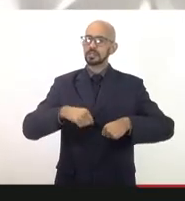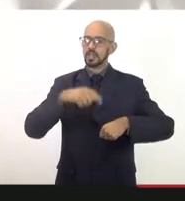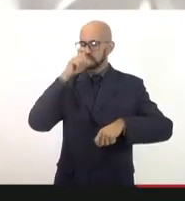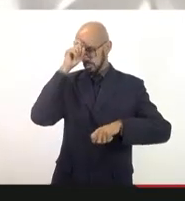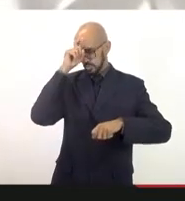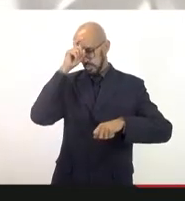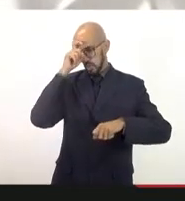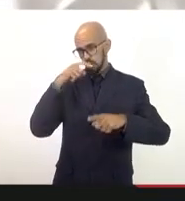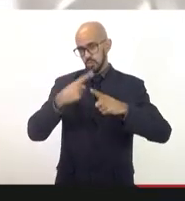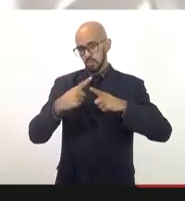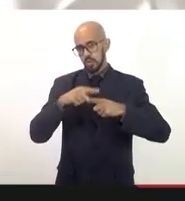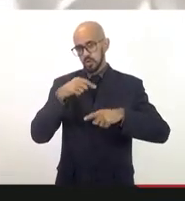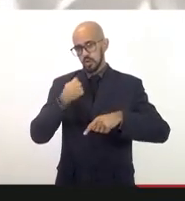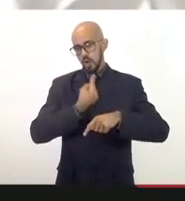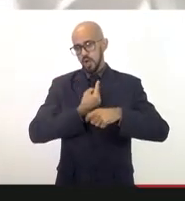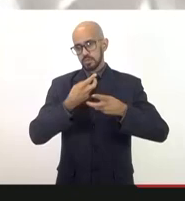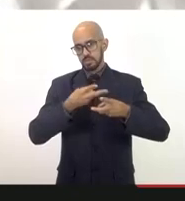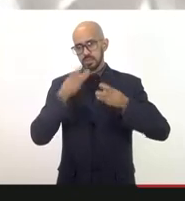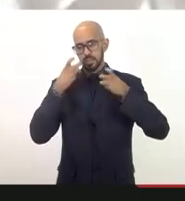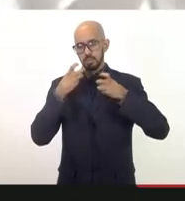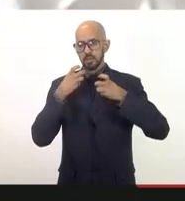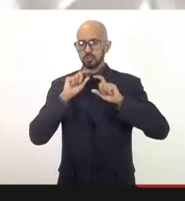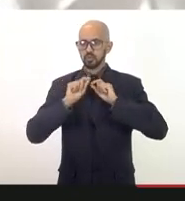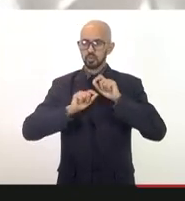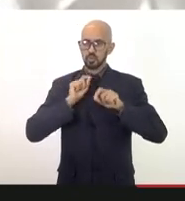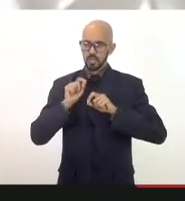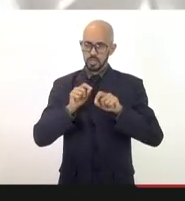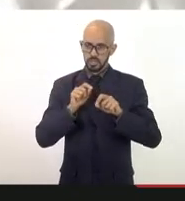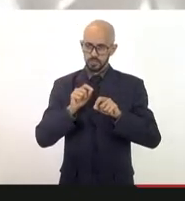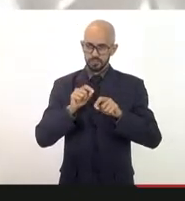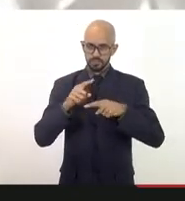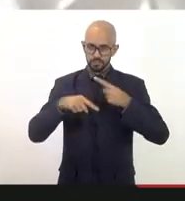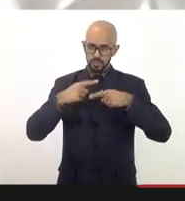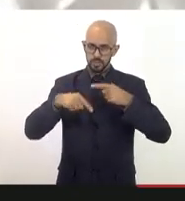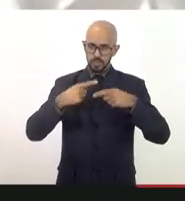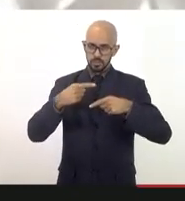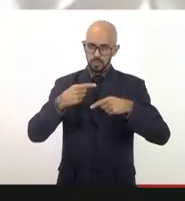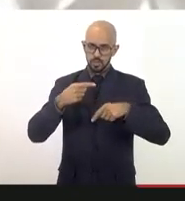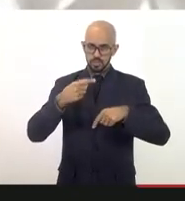gente também percebe, isso